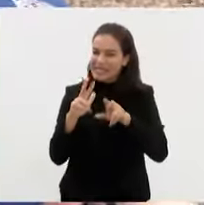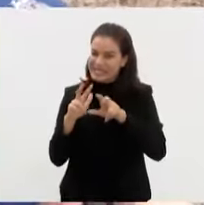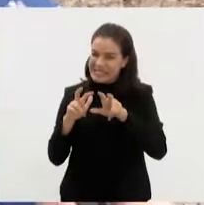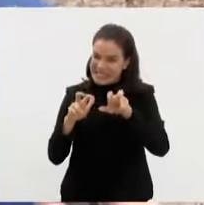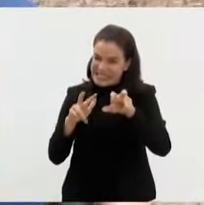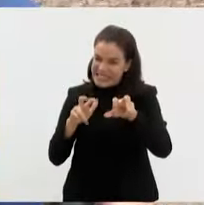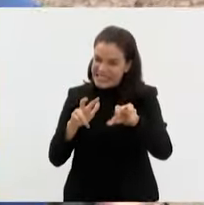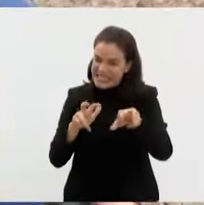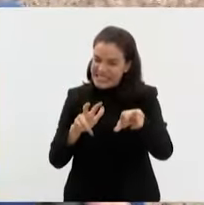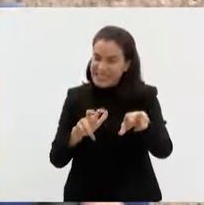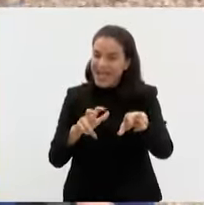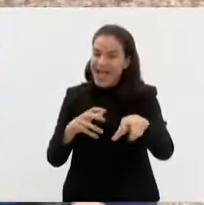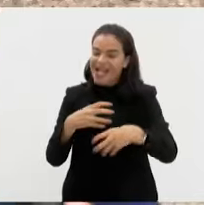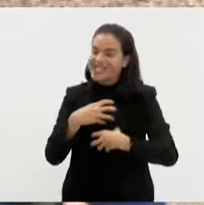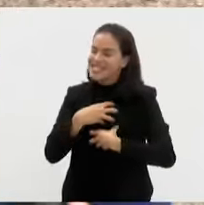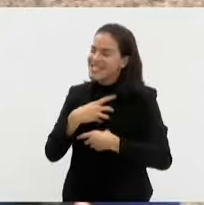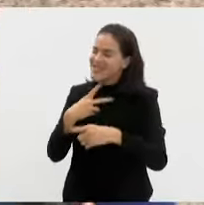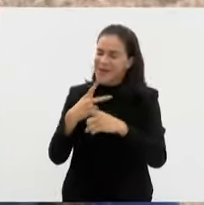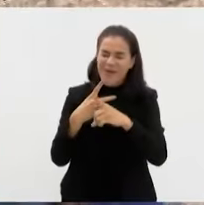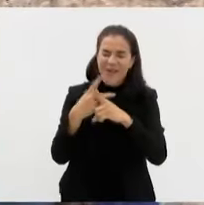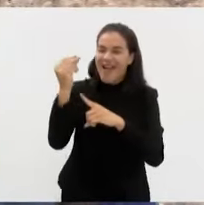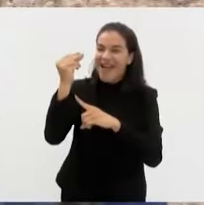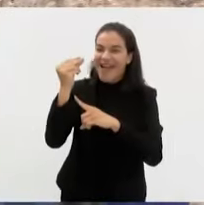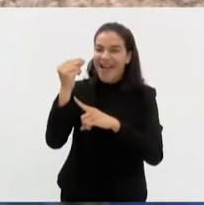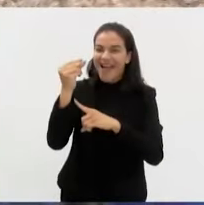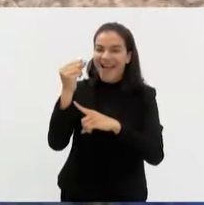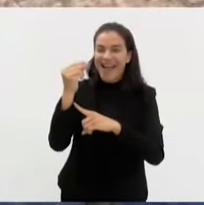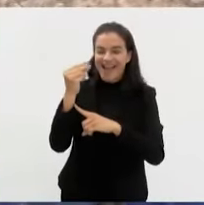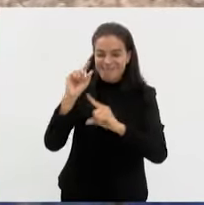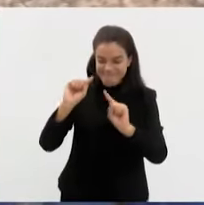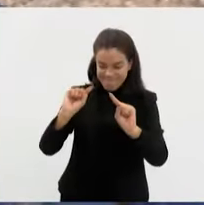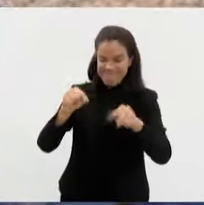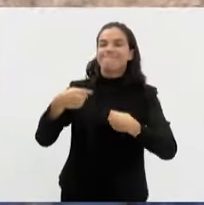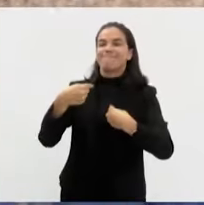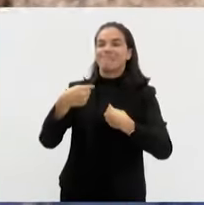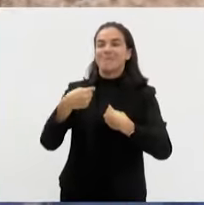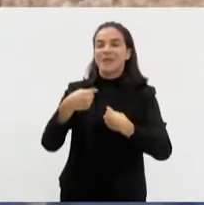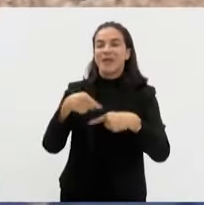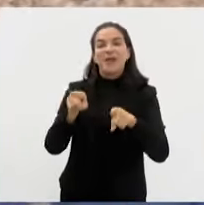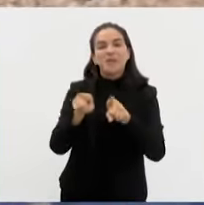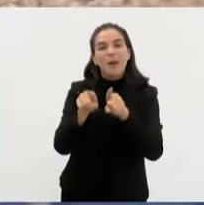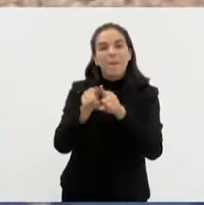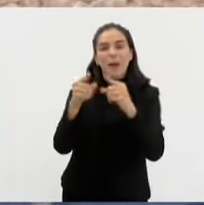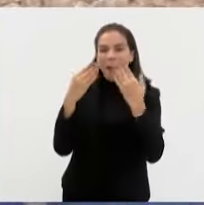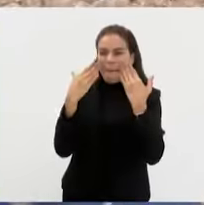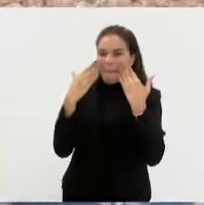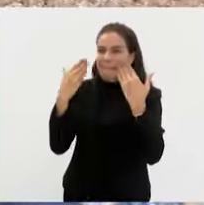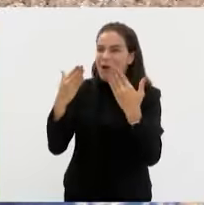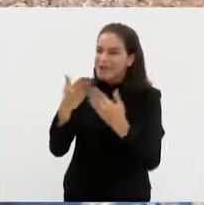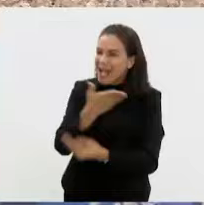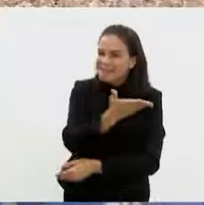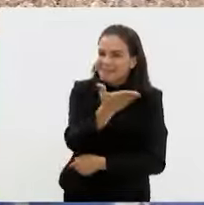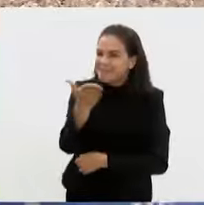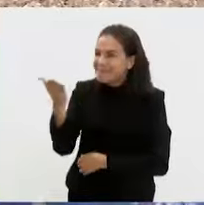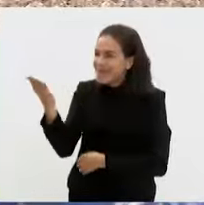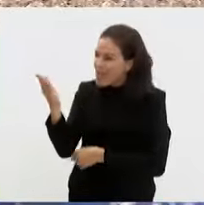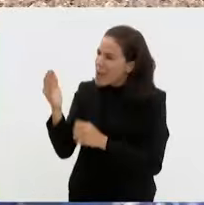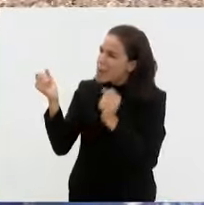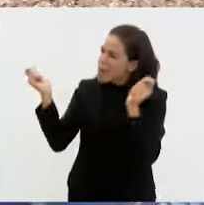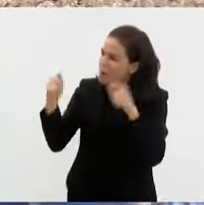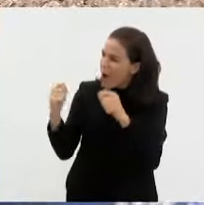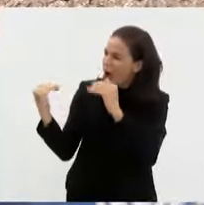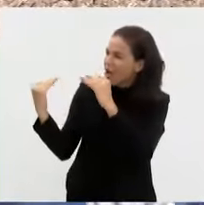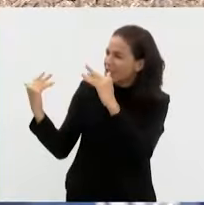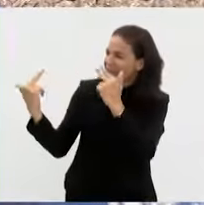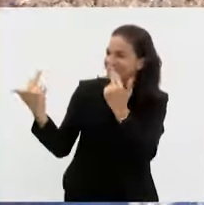quando chega a sensação é incrível de você conseguir se desafiar e mostrar para essa galera que todo mundo pode fazer corrida como